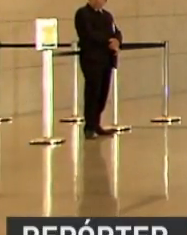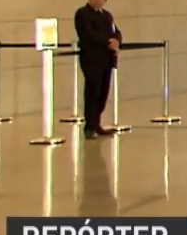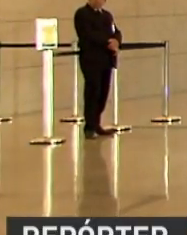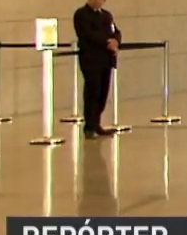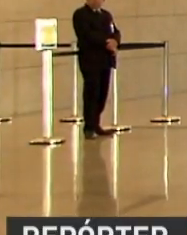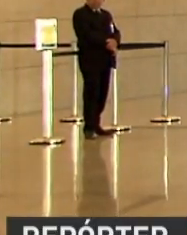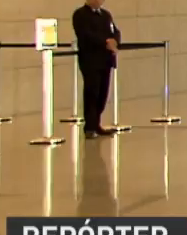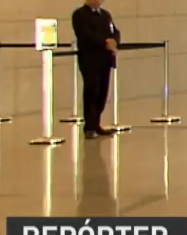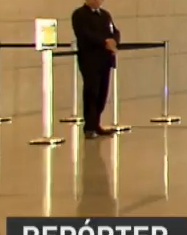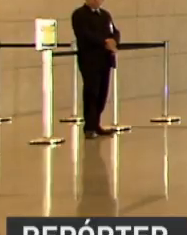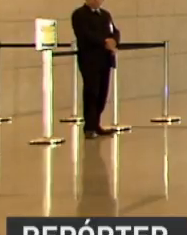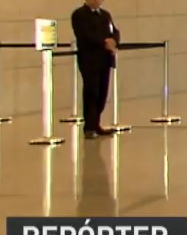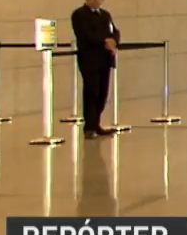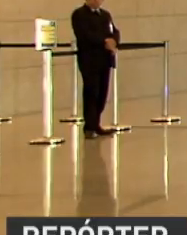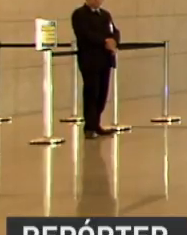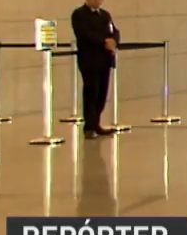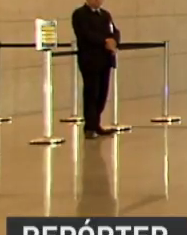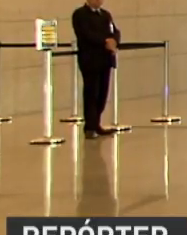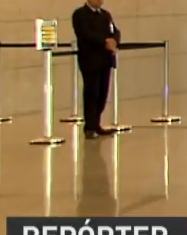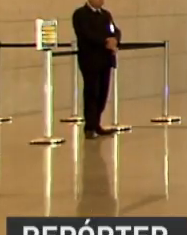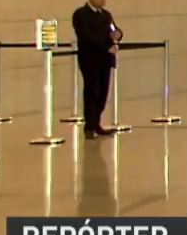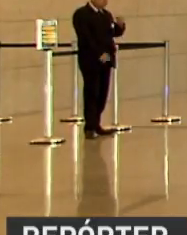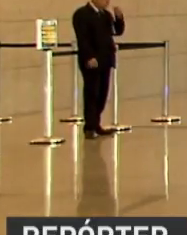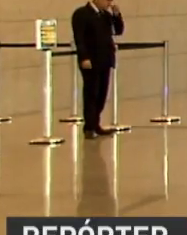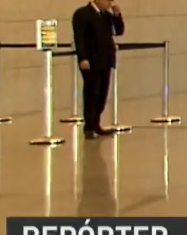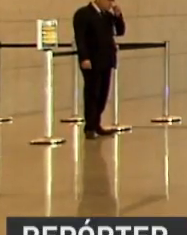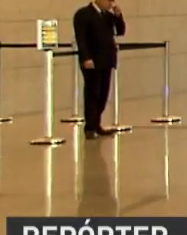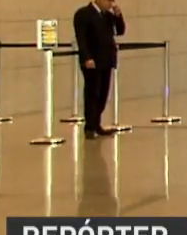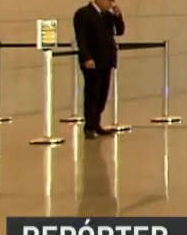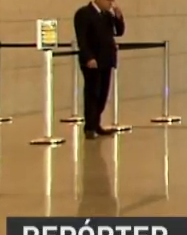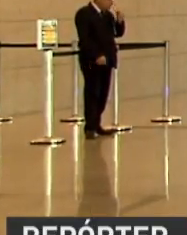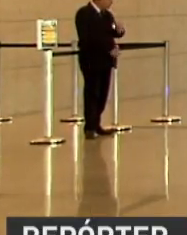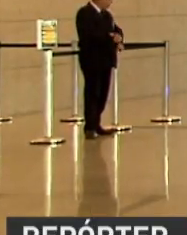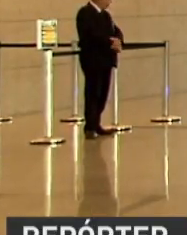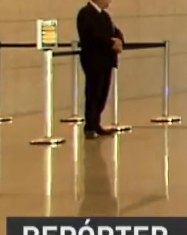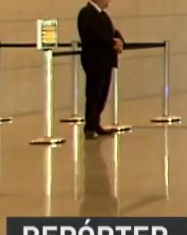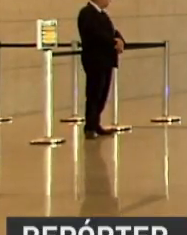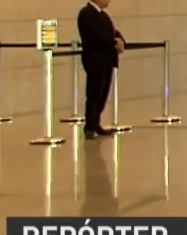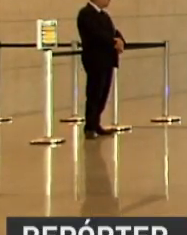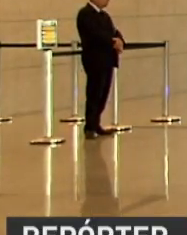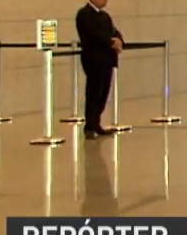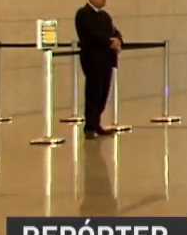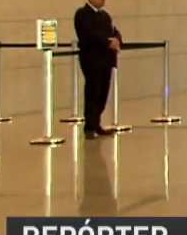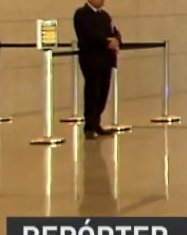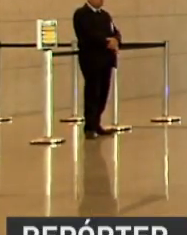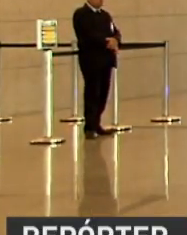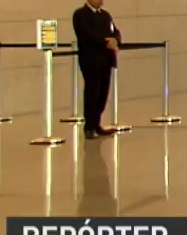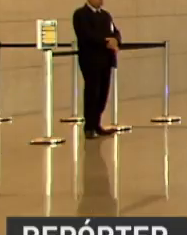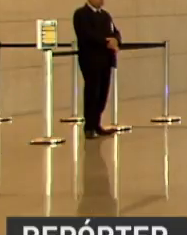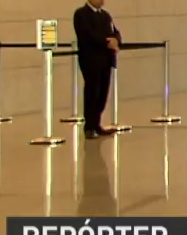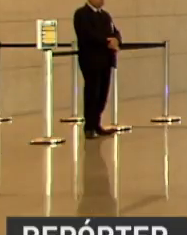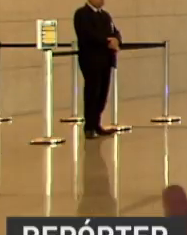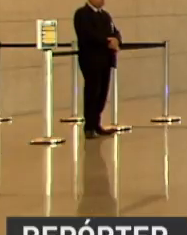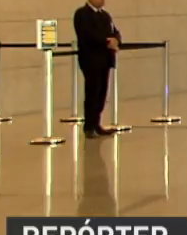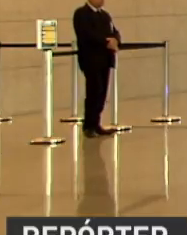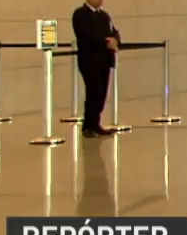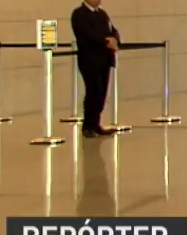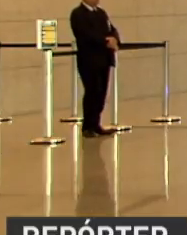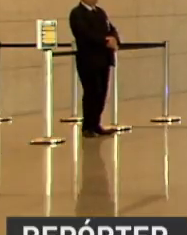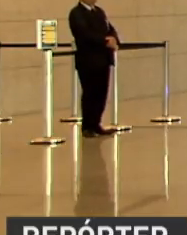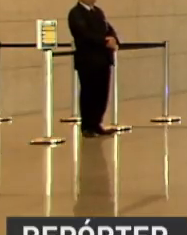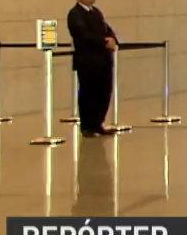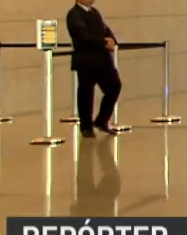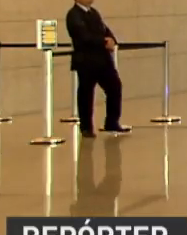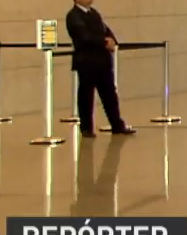dos das pessoas que possuem conta corrente no banco do brasil e no dia 9 na caixa